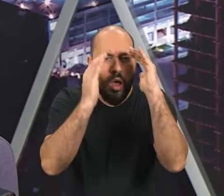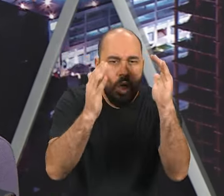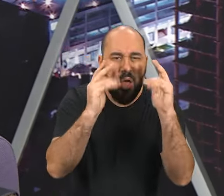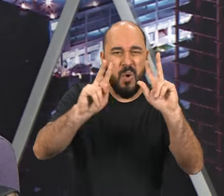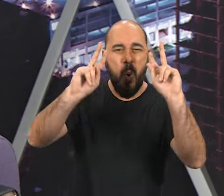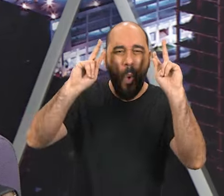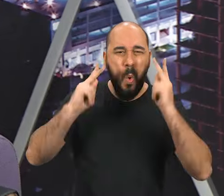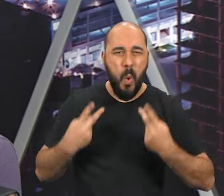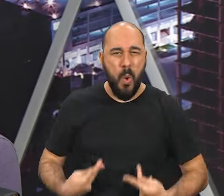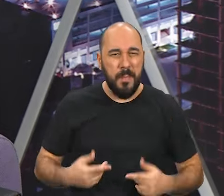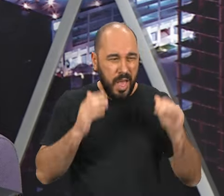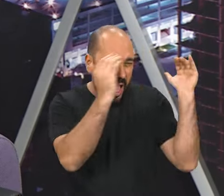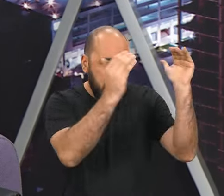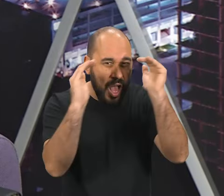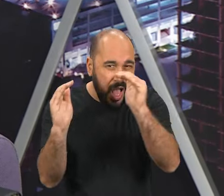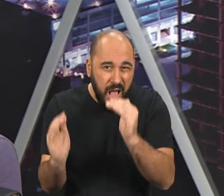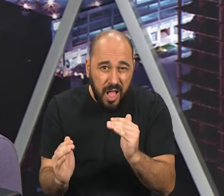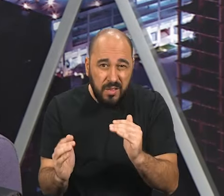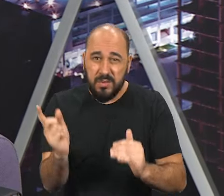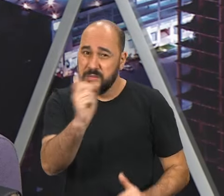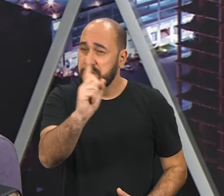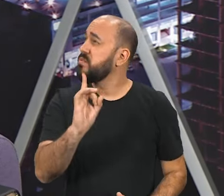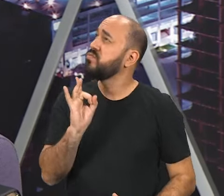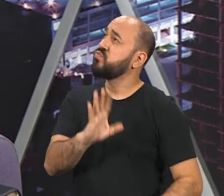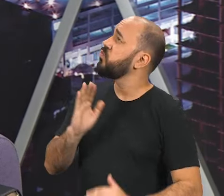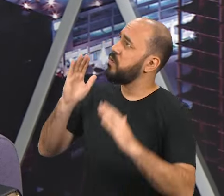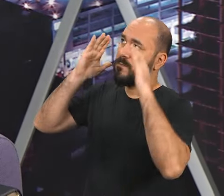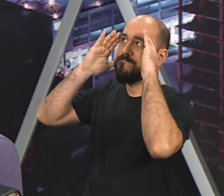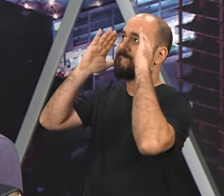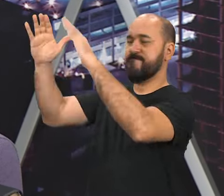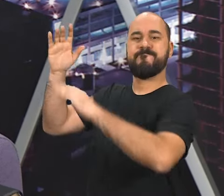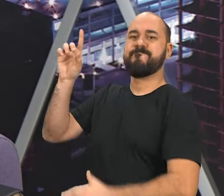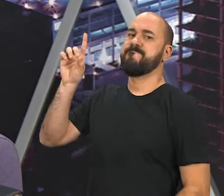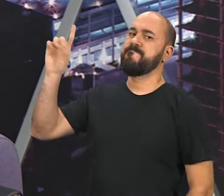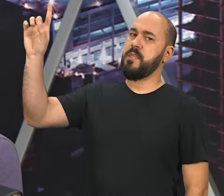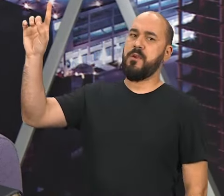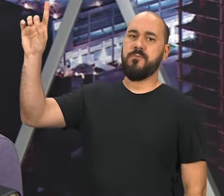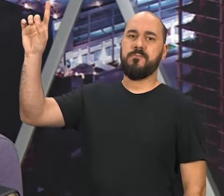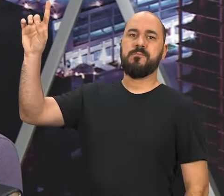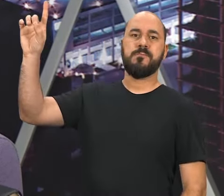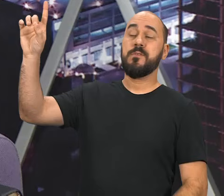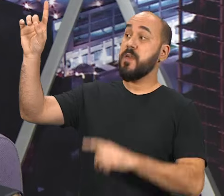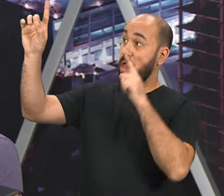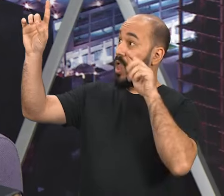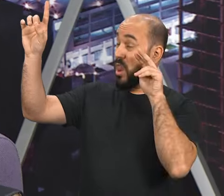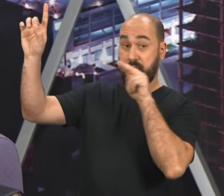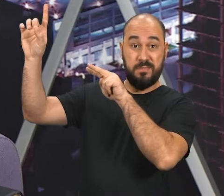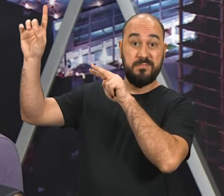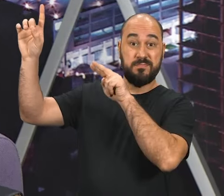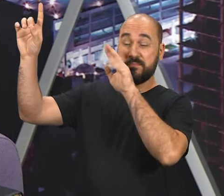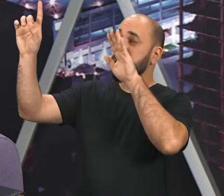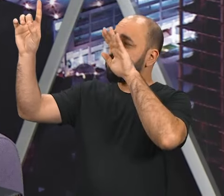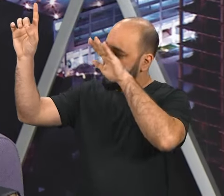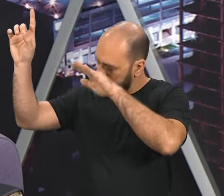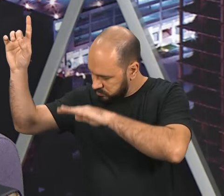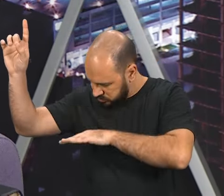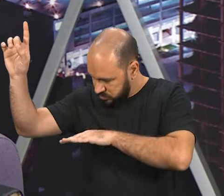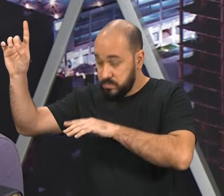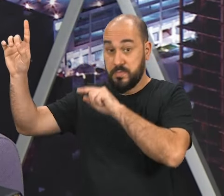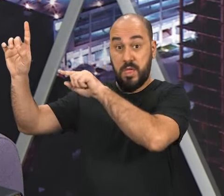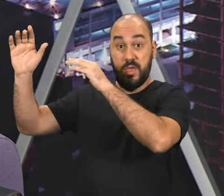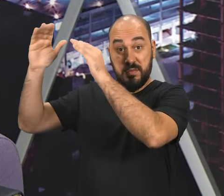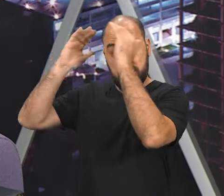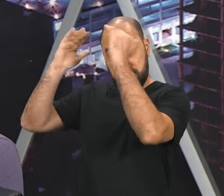adore o ser humano, adore a Deus, só a Deus. Se curve somente diante de Deus, obedeça a